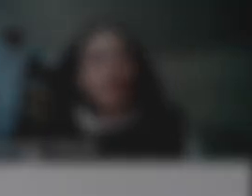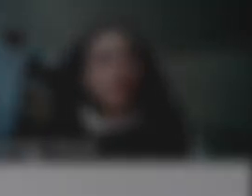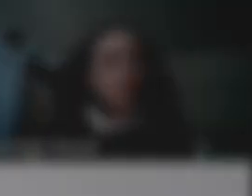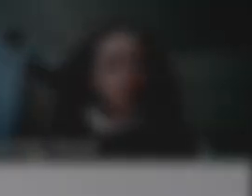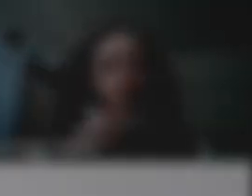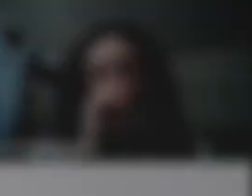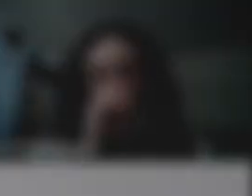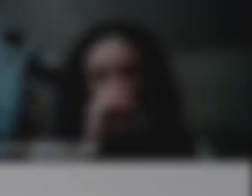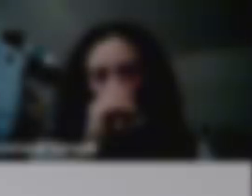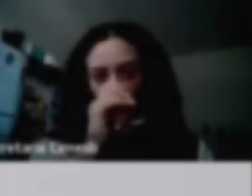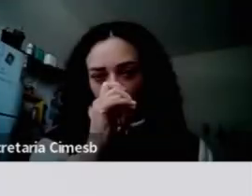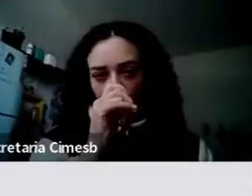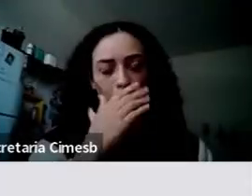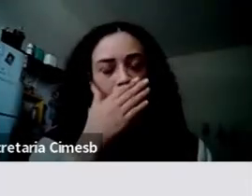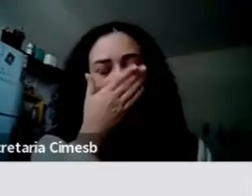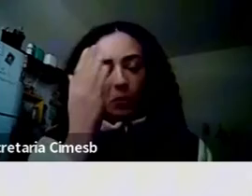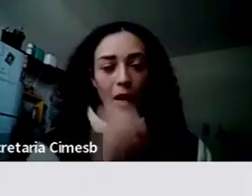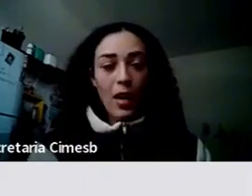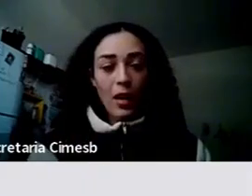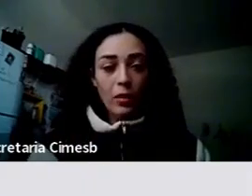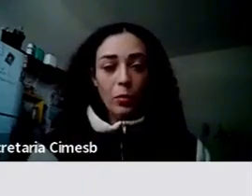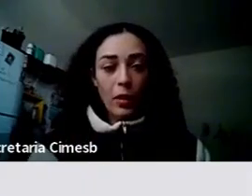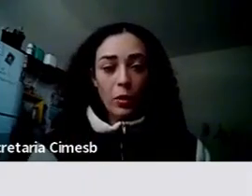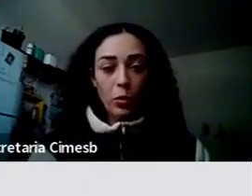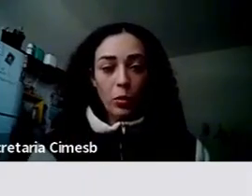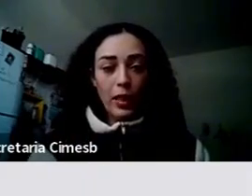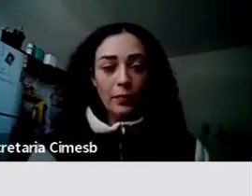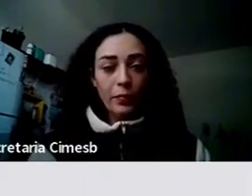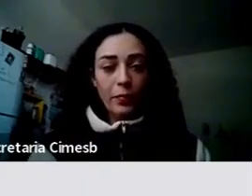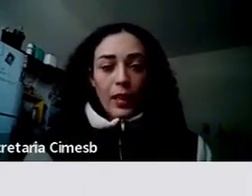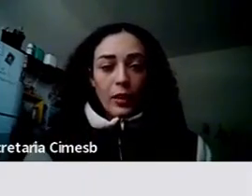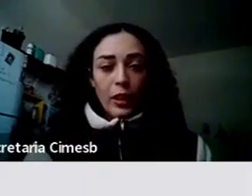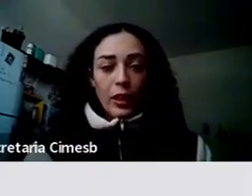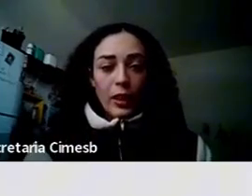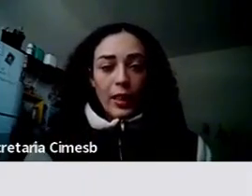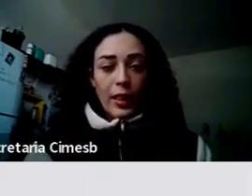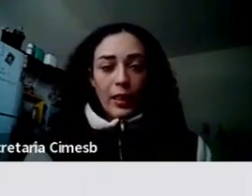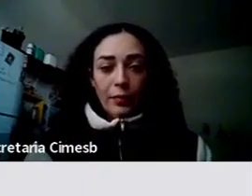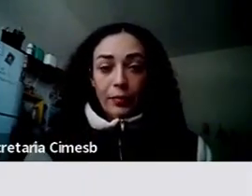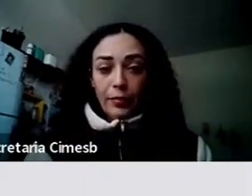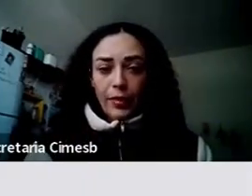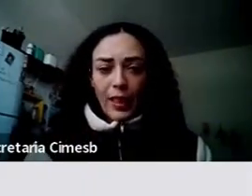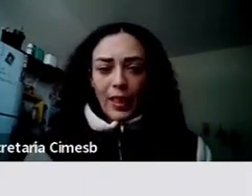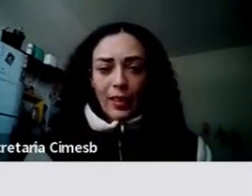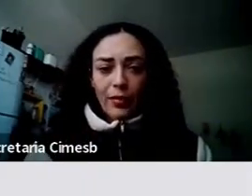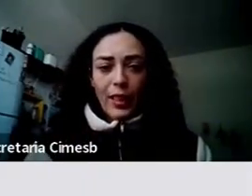do Silêncio, que é uma surda da